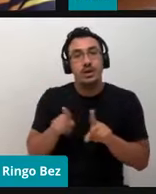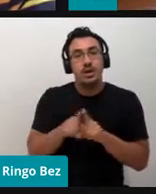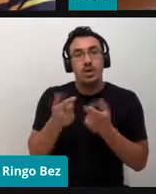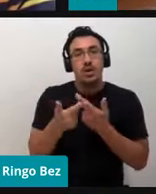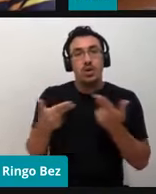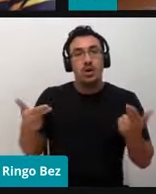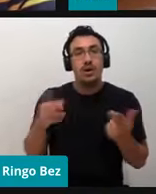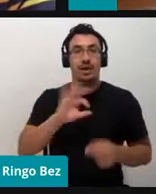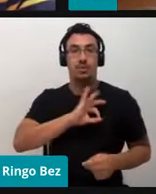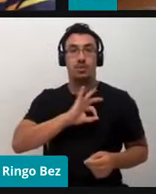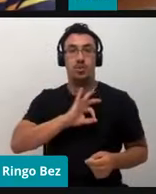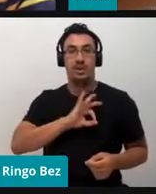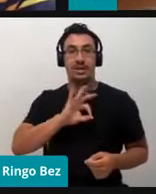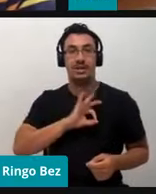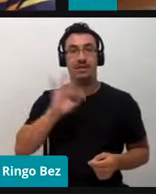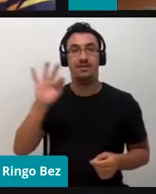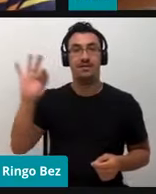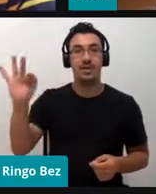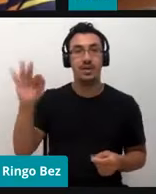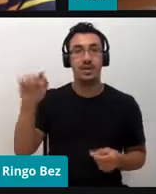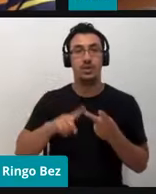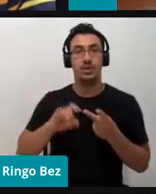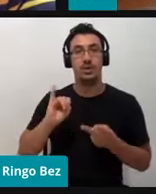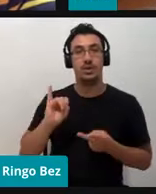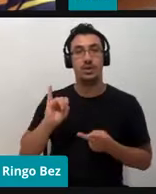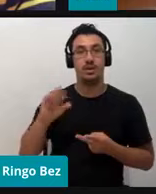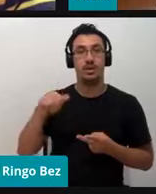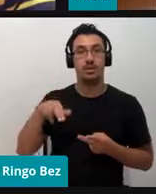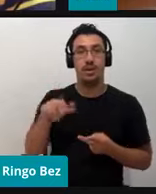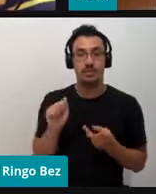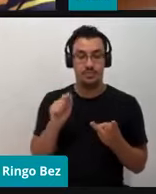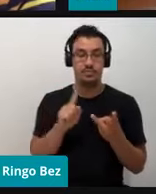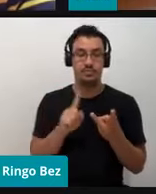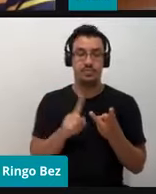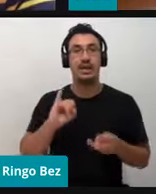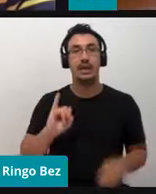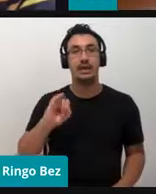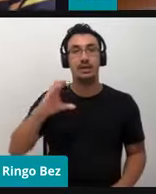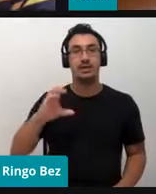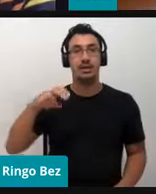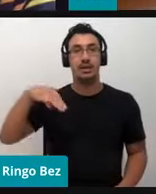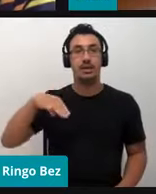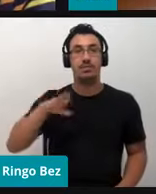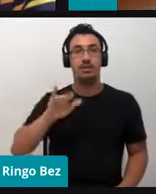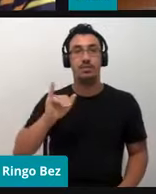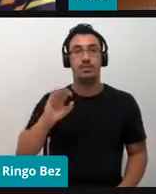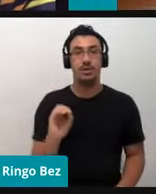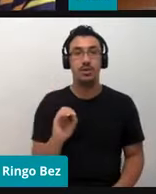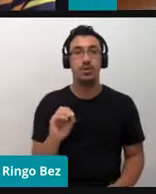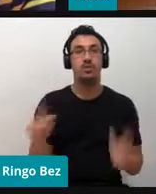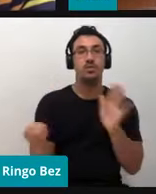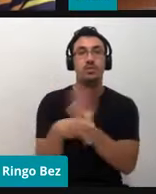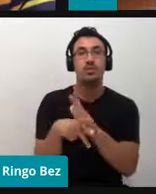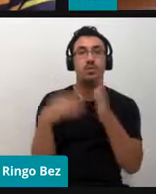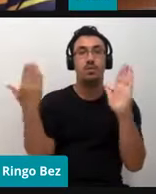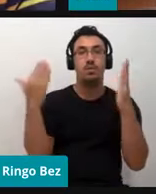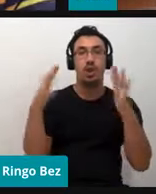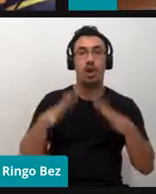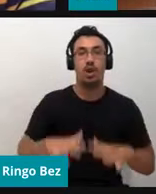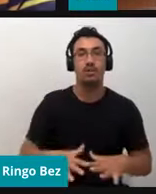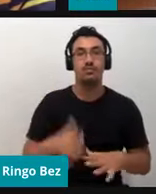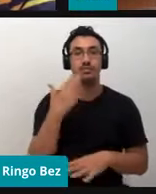Polícia Federal, do IBAMA e do ICMBio, que monitora somente as unidades de conservação, reduziu drasticamente